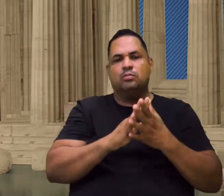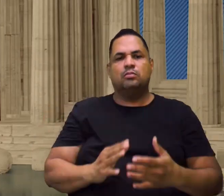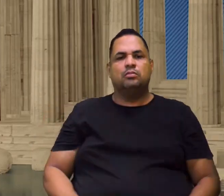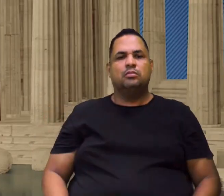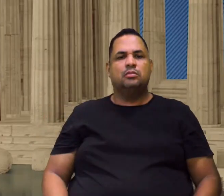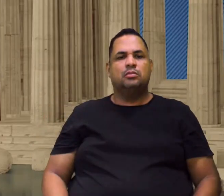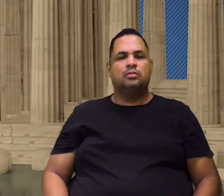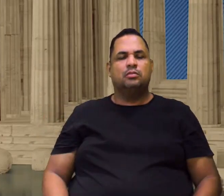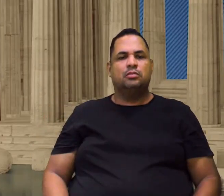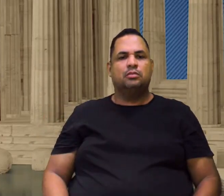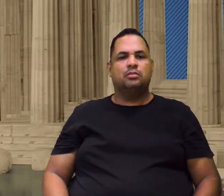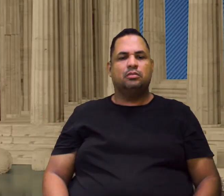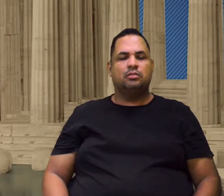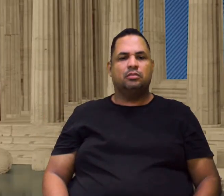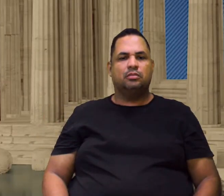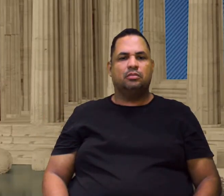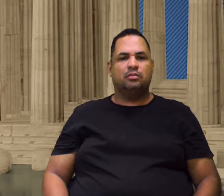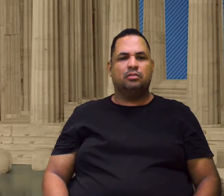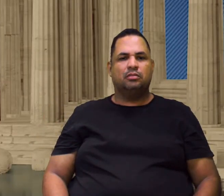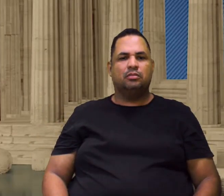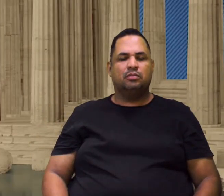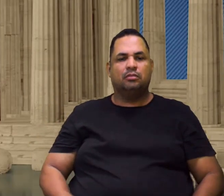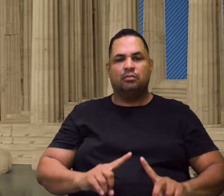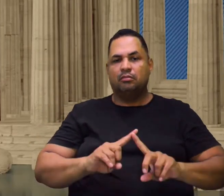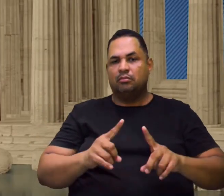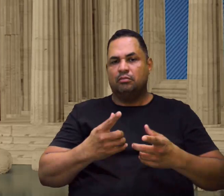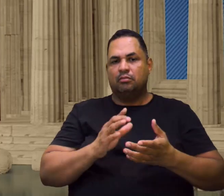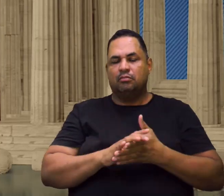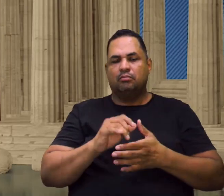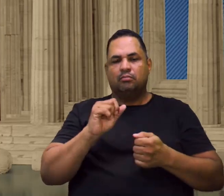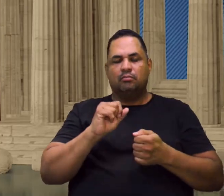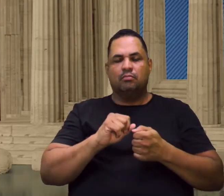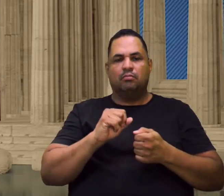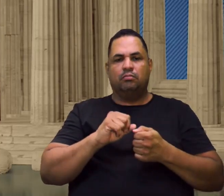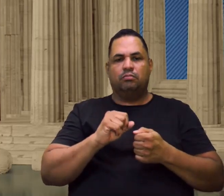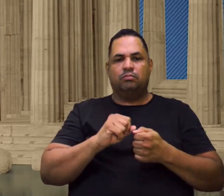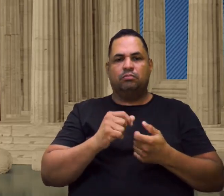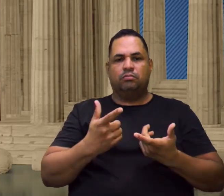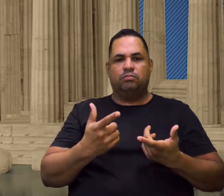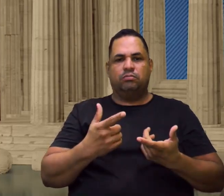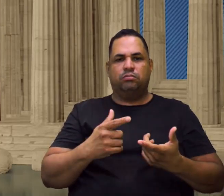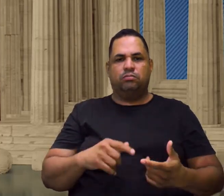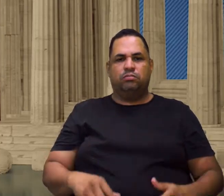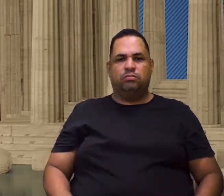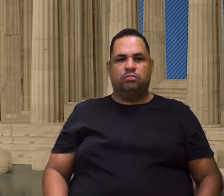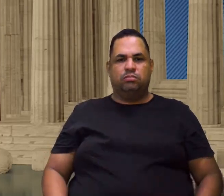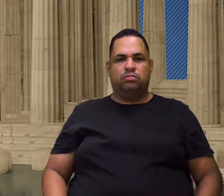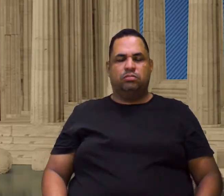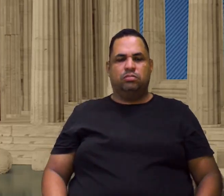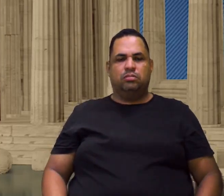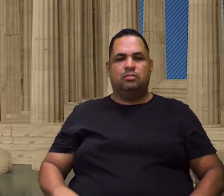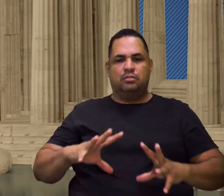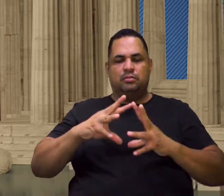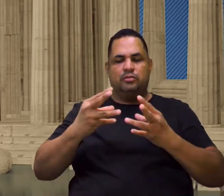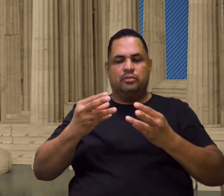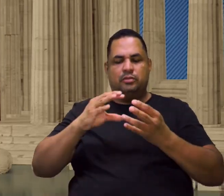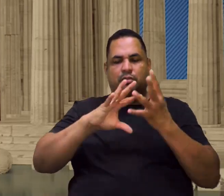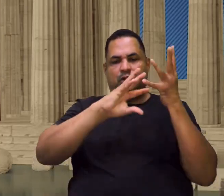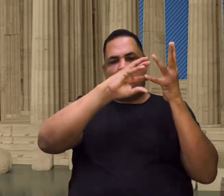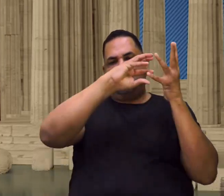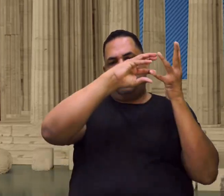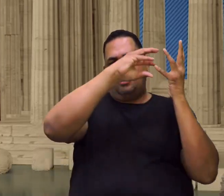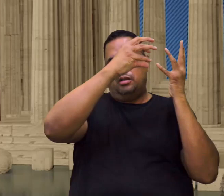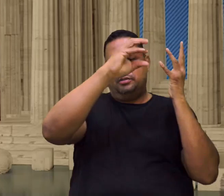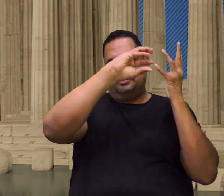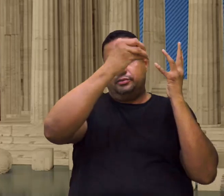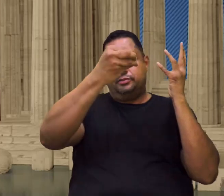Os professores de NBAZ, né? Mas já fiz muito isso na minha vida. As folhas do próprio coqueiro colocar na